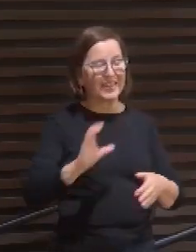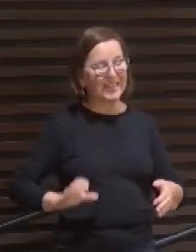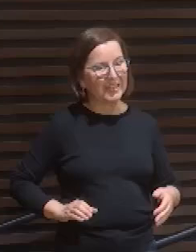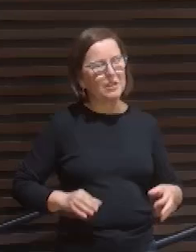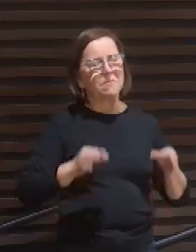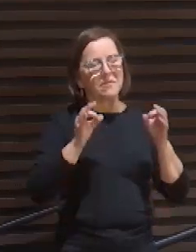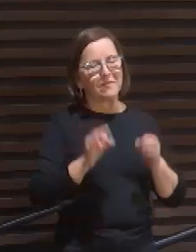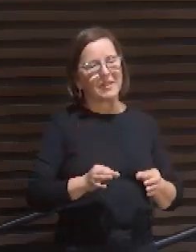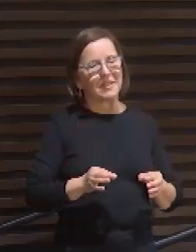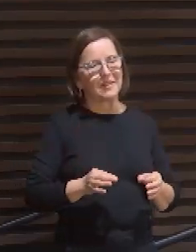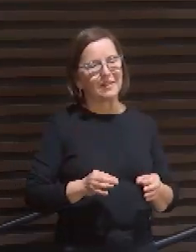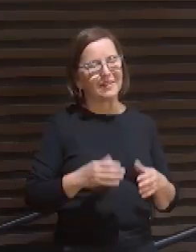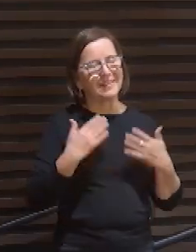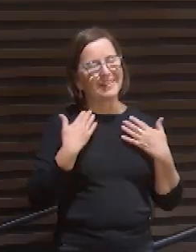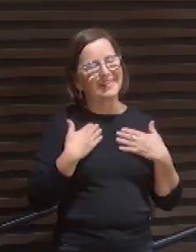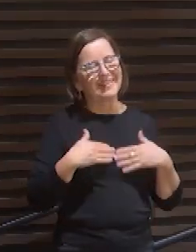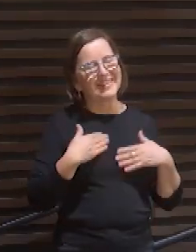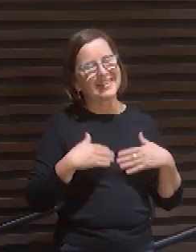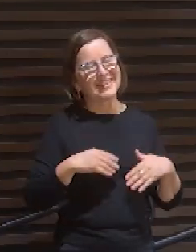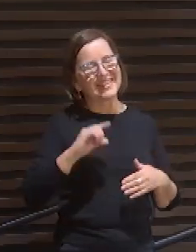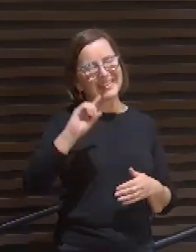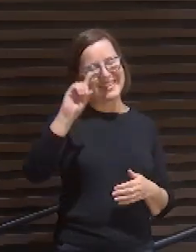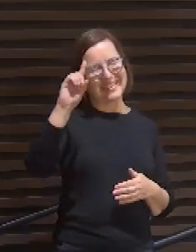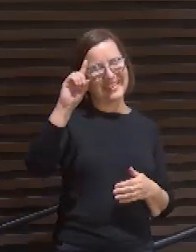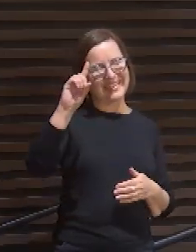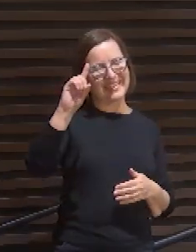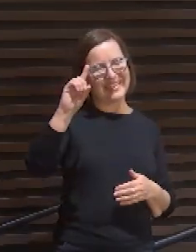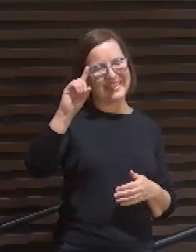perfeito. E o descanso de Cristo é